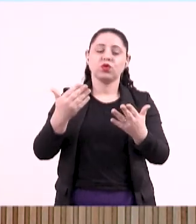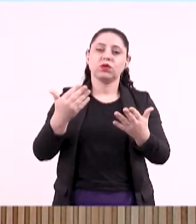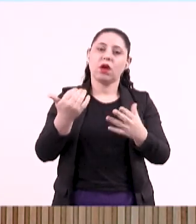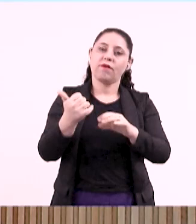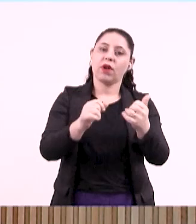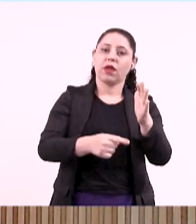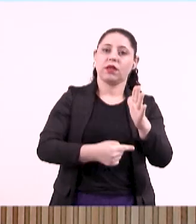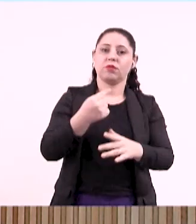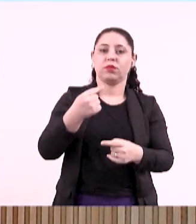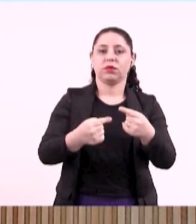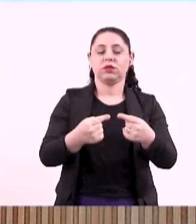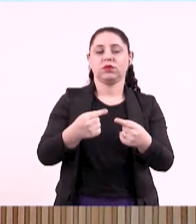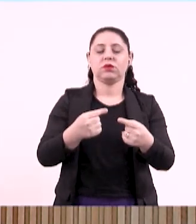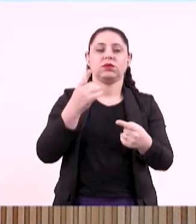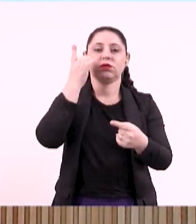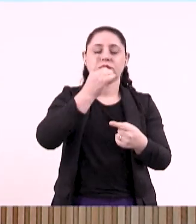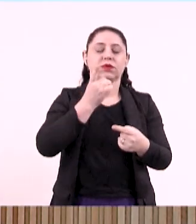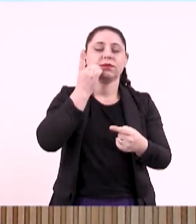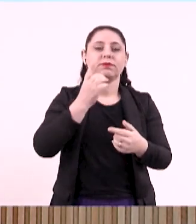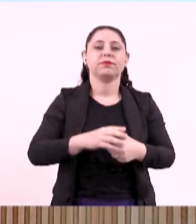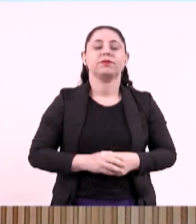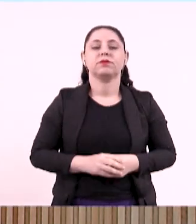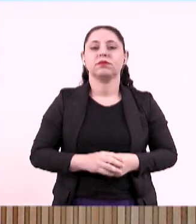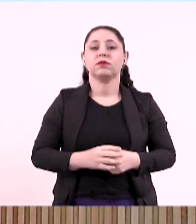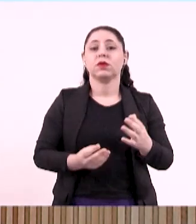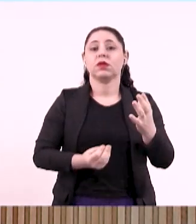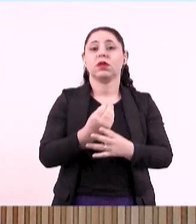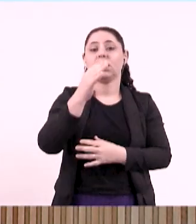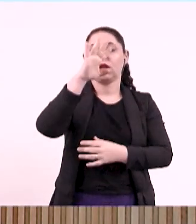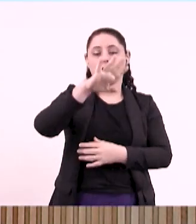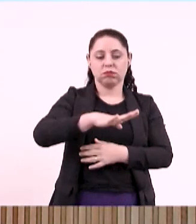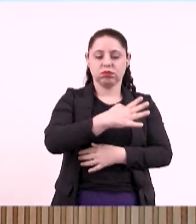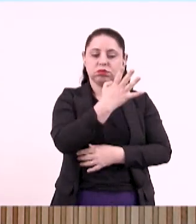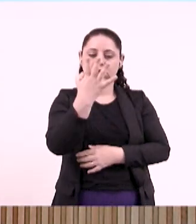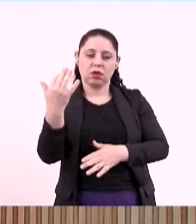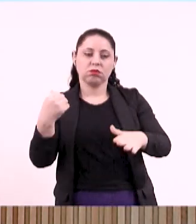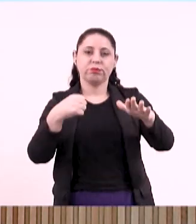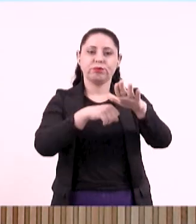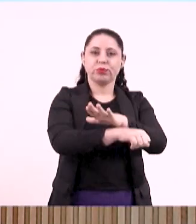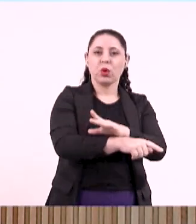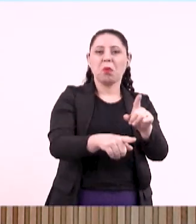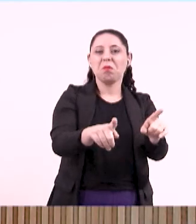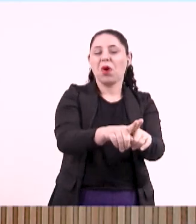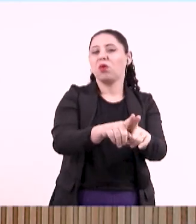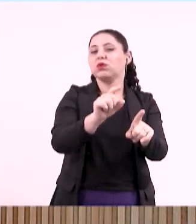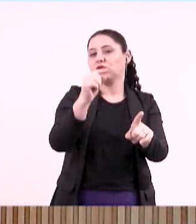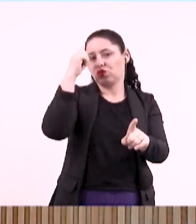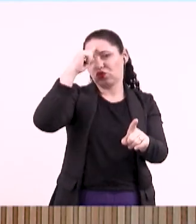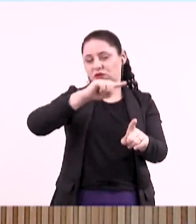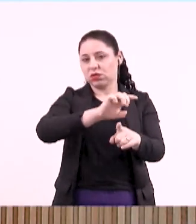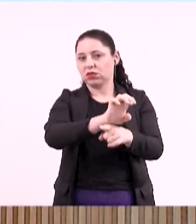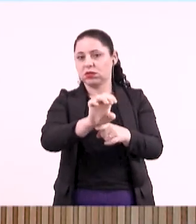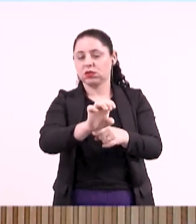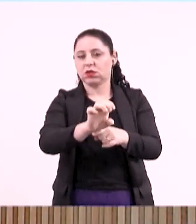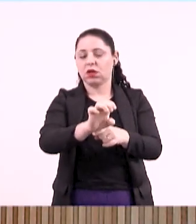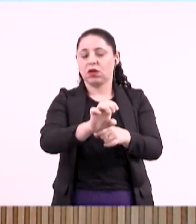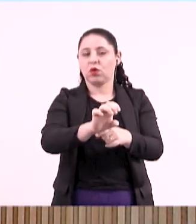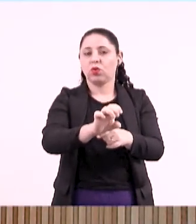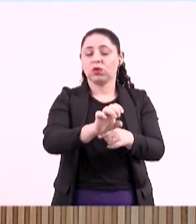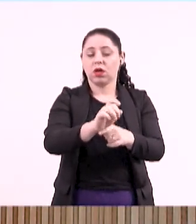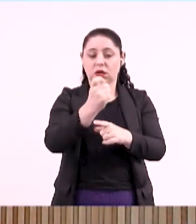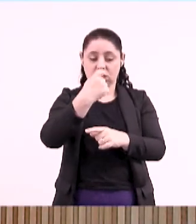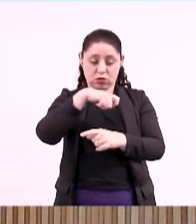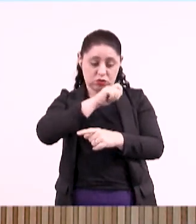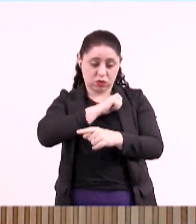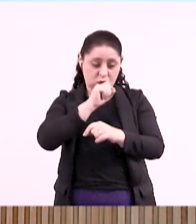avaliado em primeira discussão pelos deputados estaduais, e que institui no calendário oficial de eventos aqui do nosso estado o Dia Estadual dos Agentes de